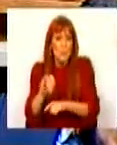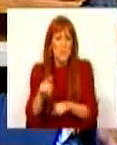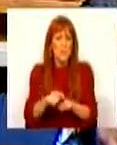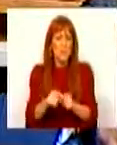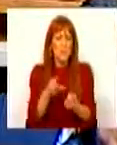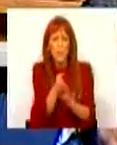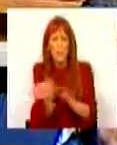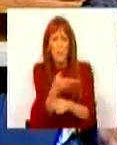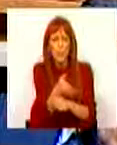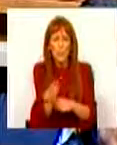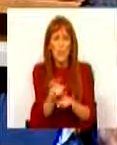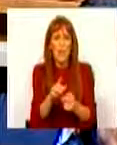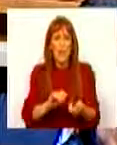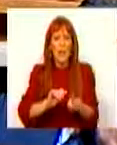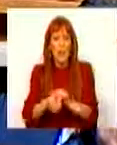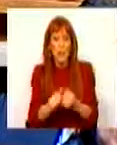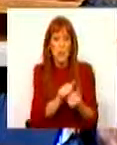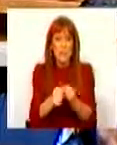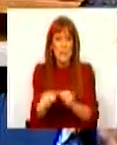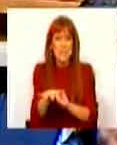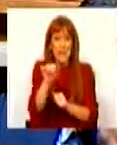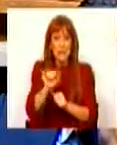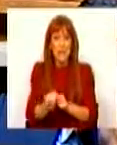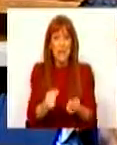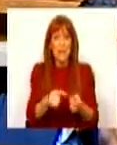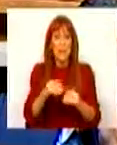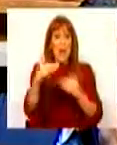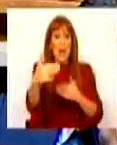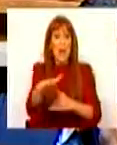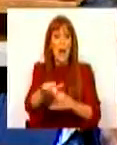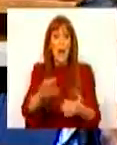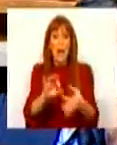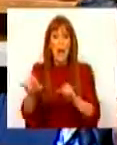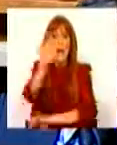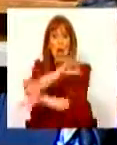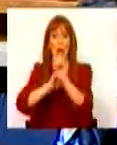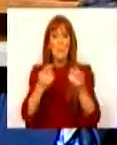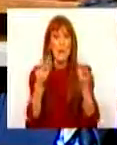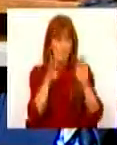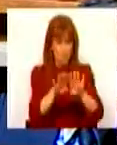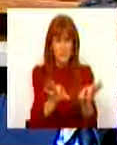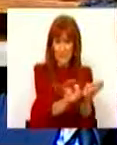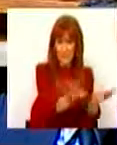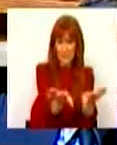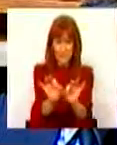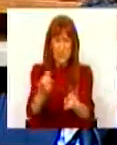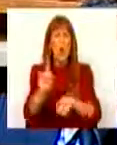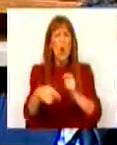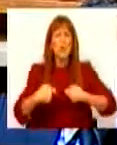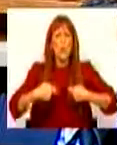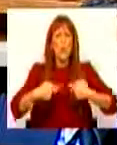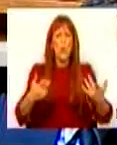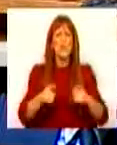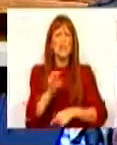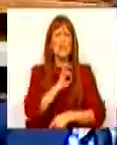eixo variável que adota a sua circulação à bitola europeia e à bitola ibérica? Qual é o custo que